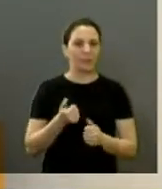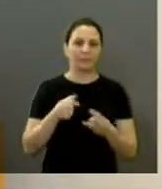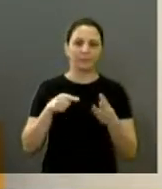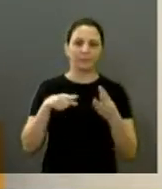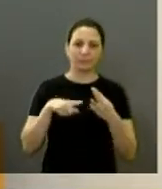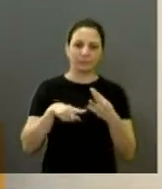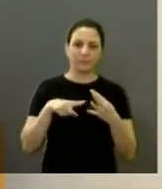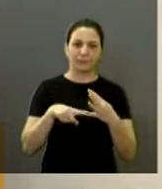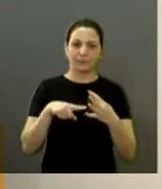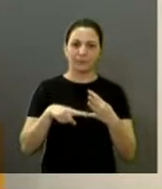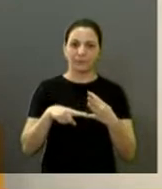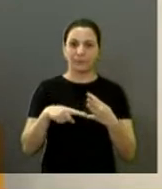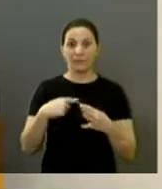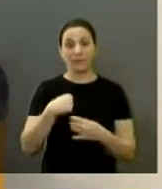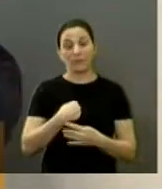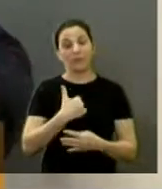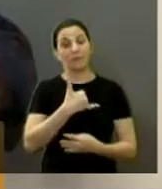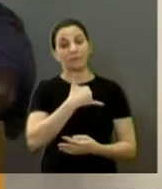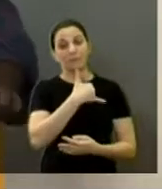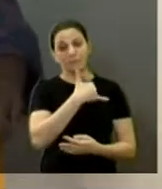eu fico triste